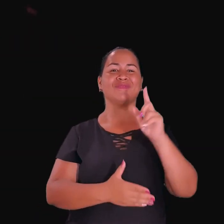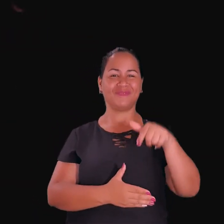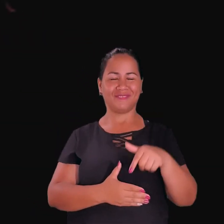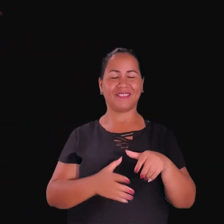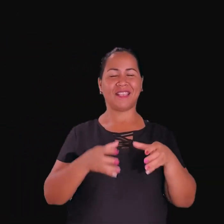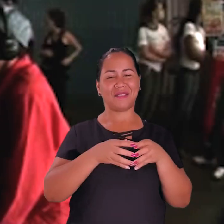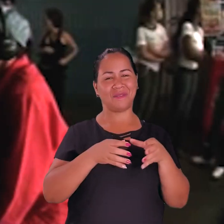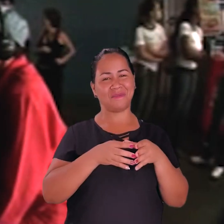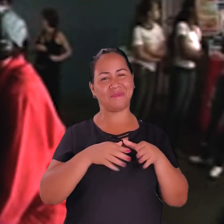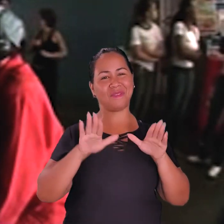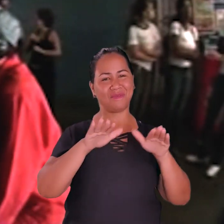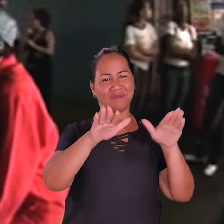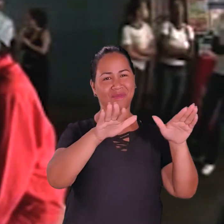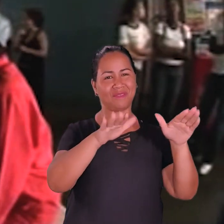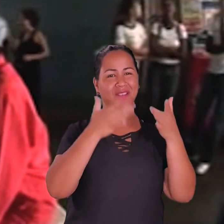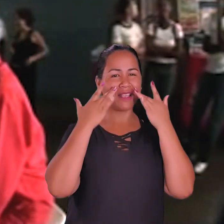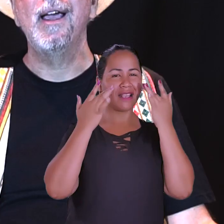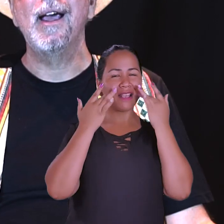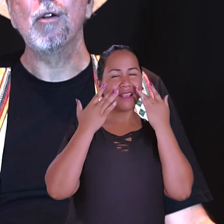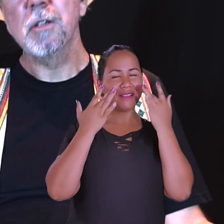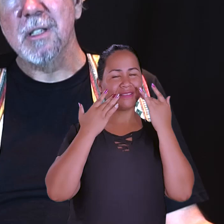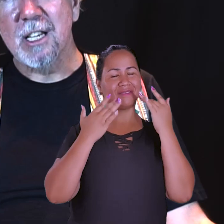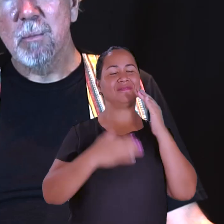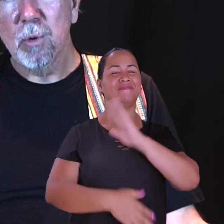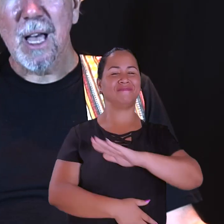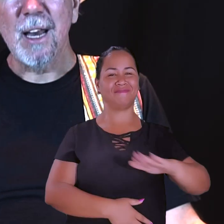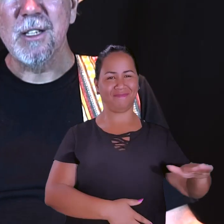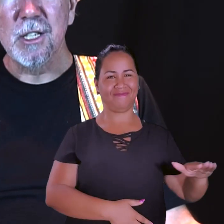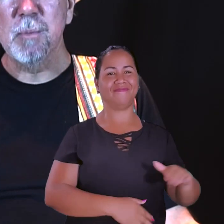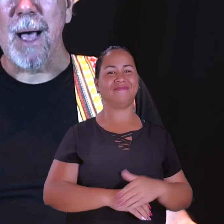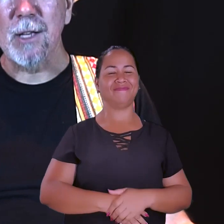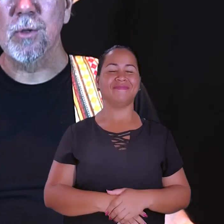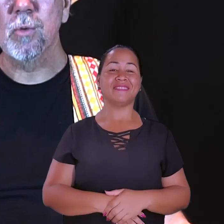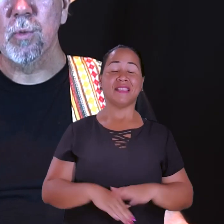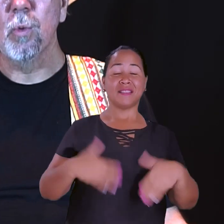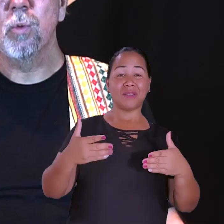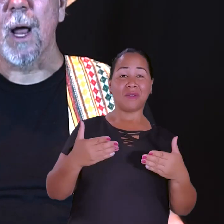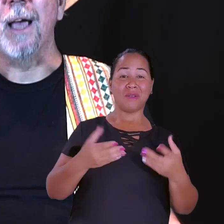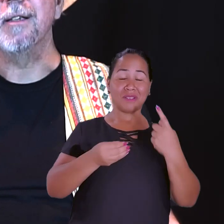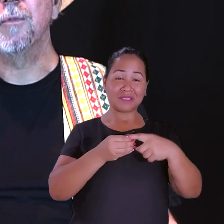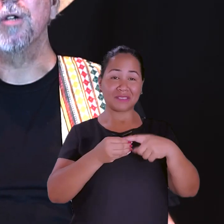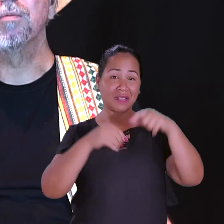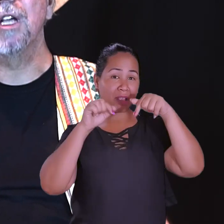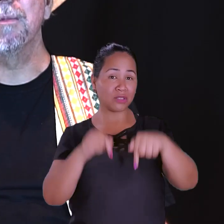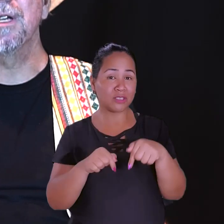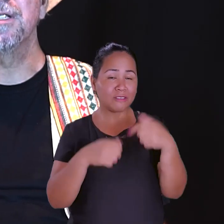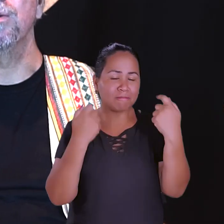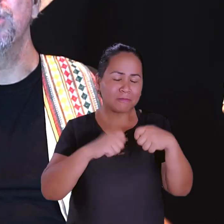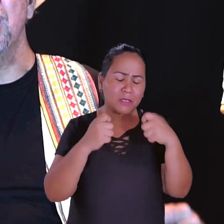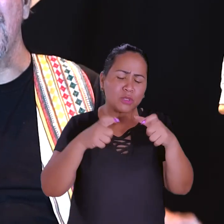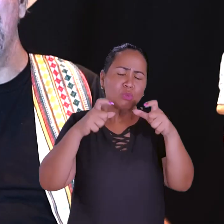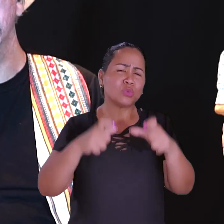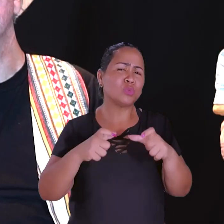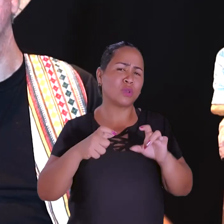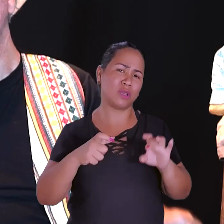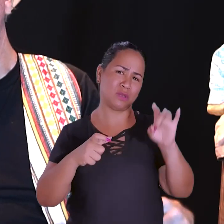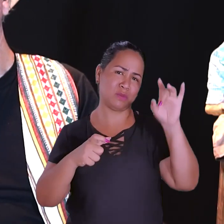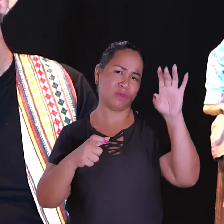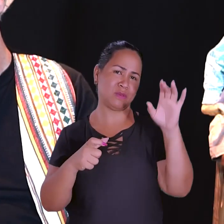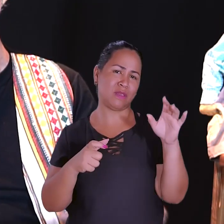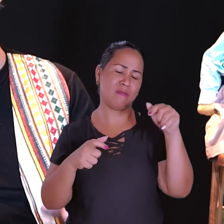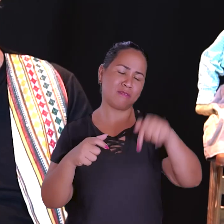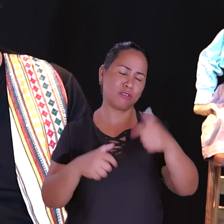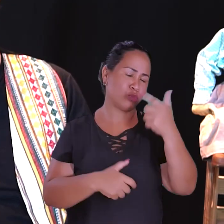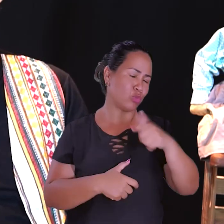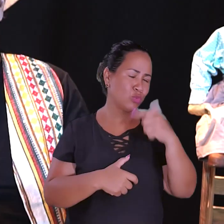companhia, né? Da companhia Voar. A nossa cidade é muito carente de espaços culturais. Nós não temos assim um